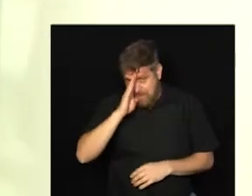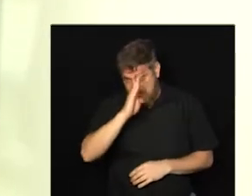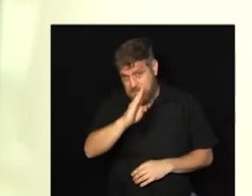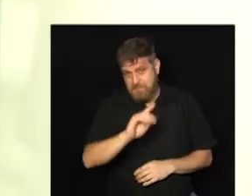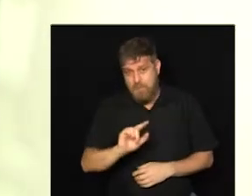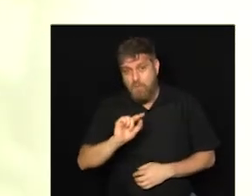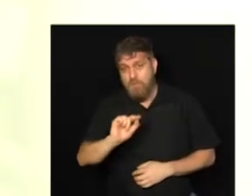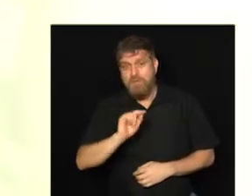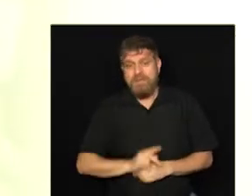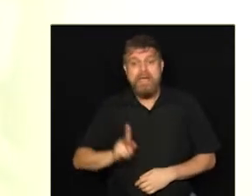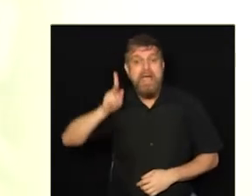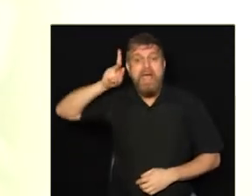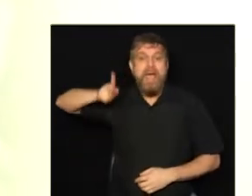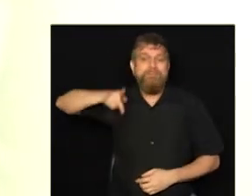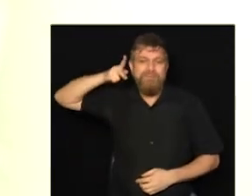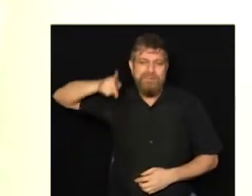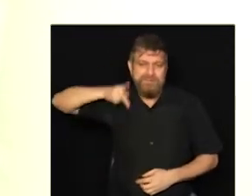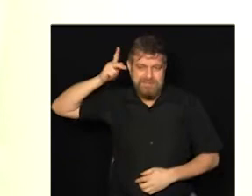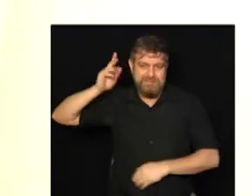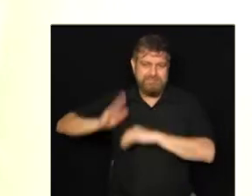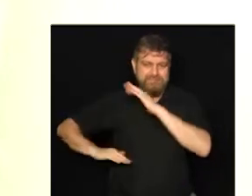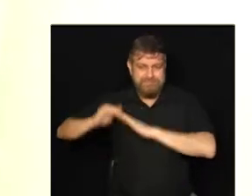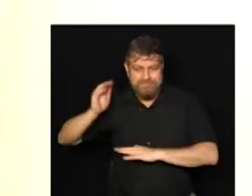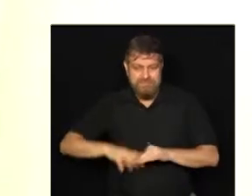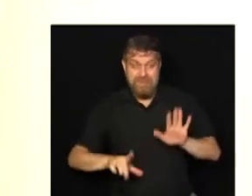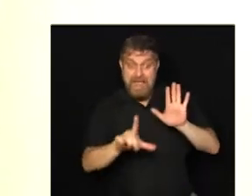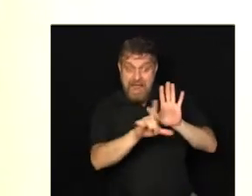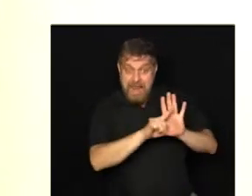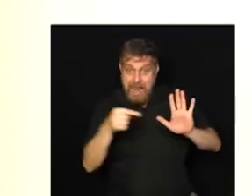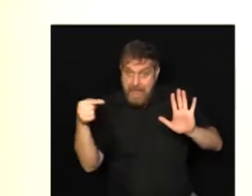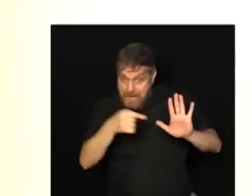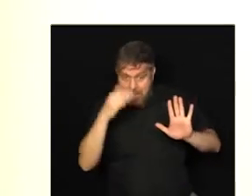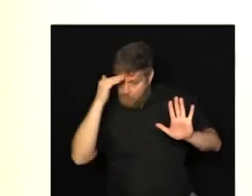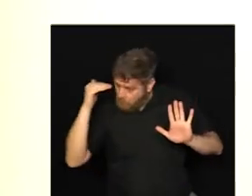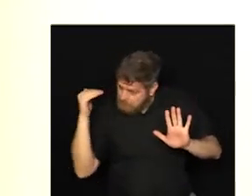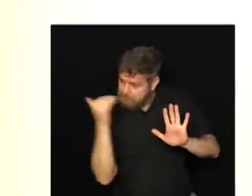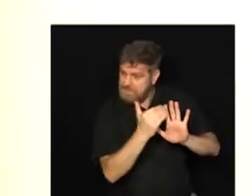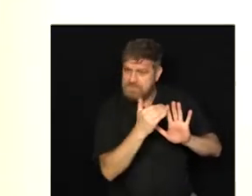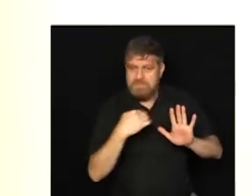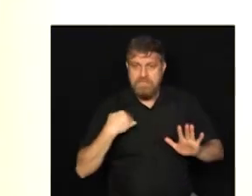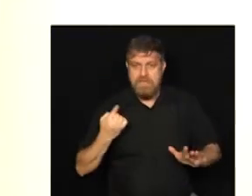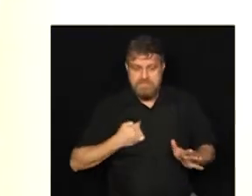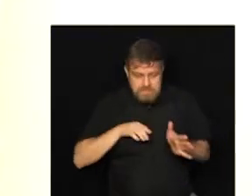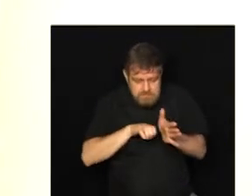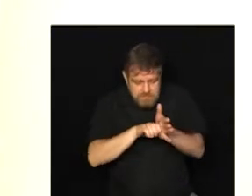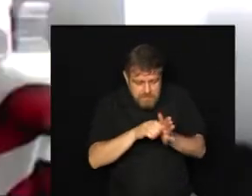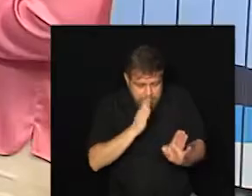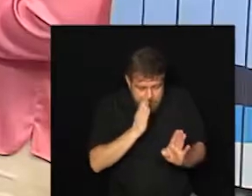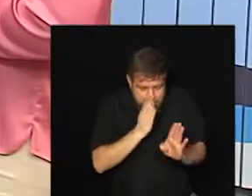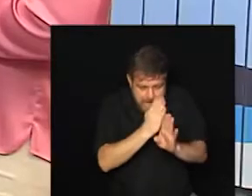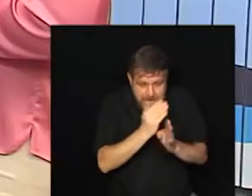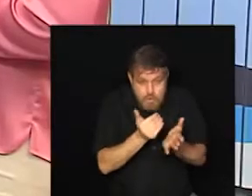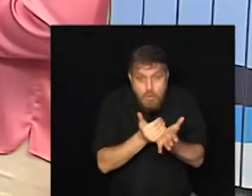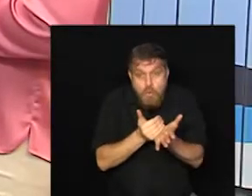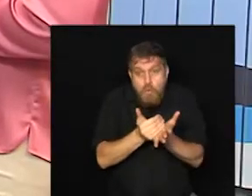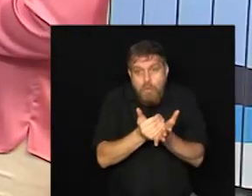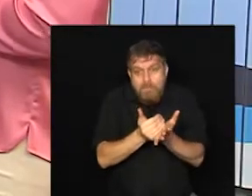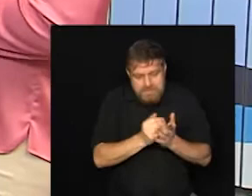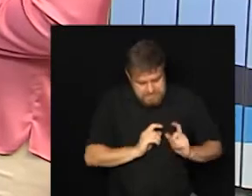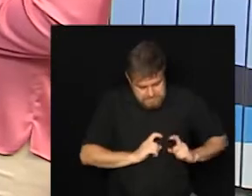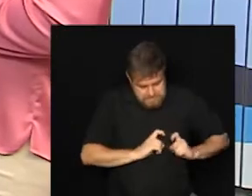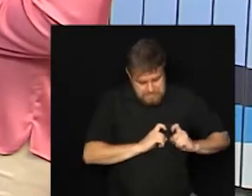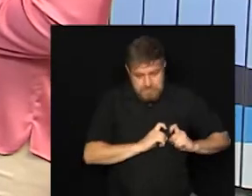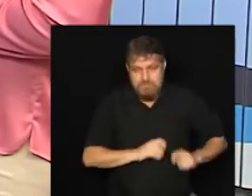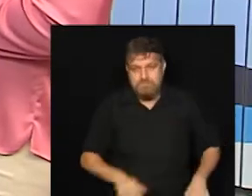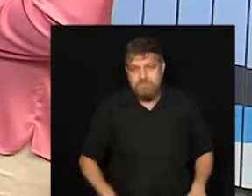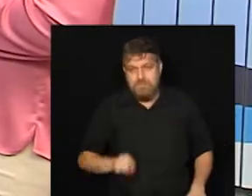principalmente vontade política, para que se cumpram as leis, para que a gente consiga o diagnóstico precoce. Agora, você